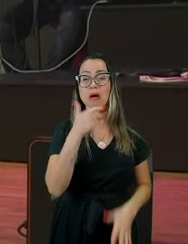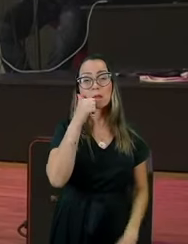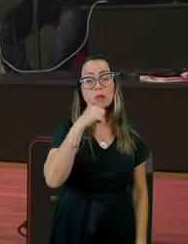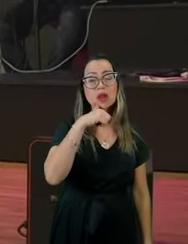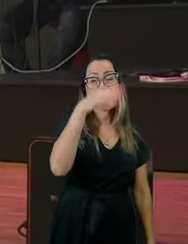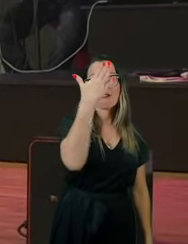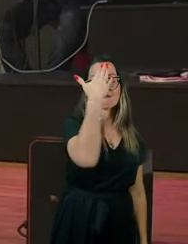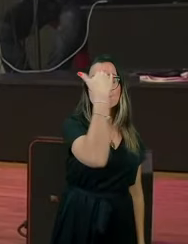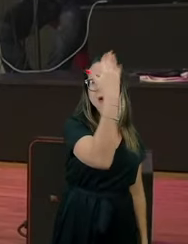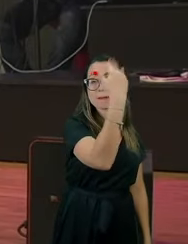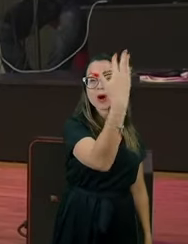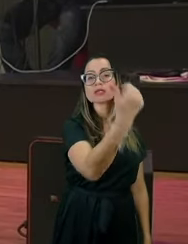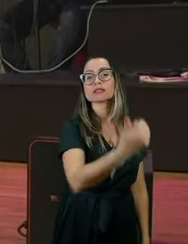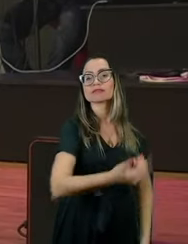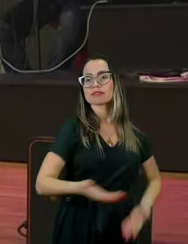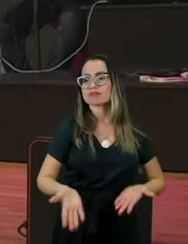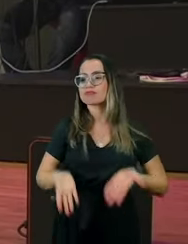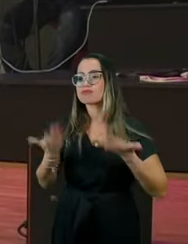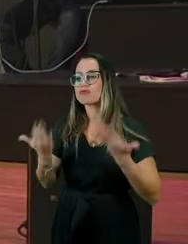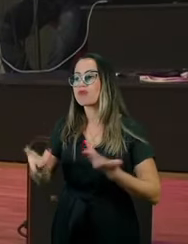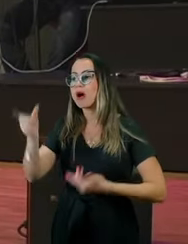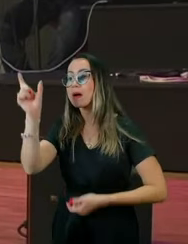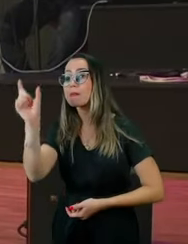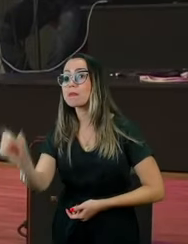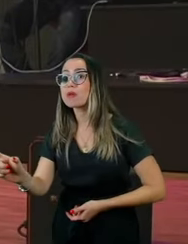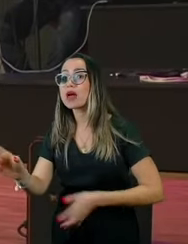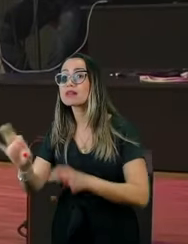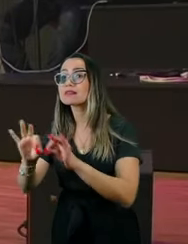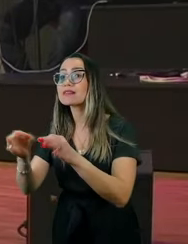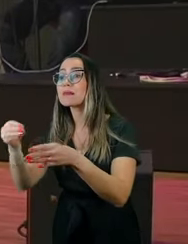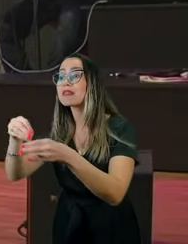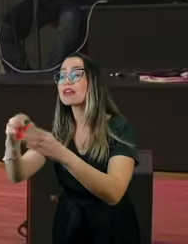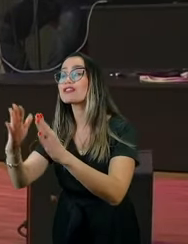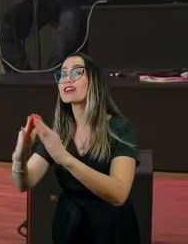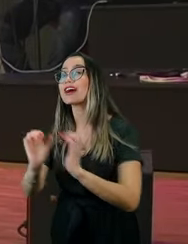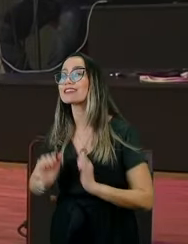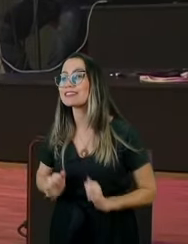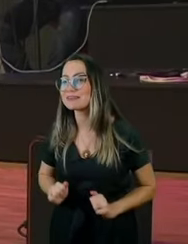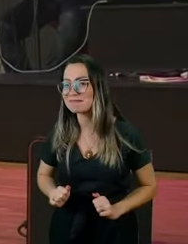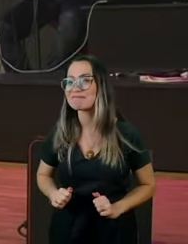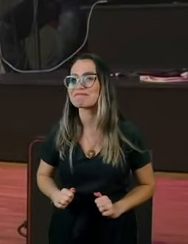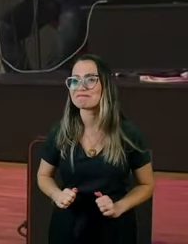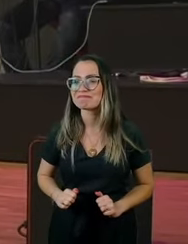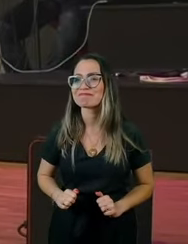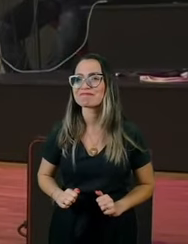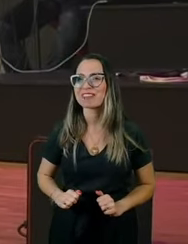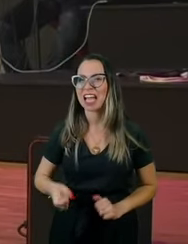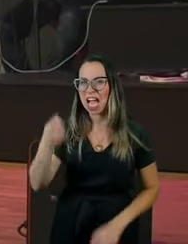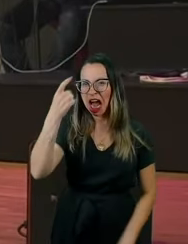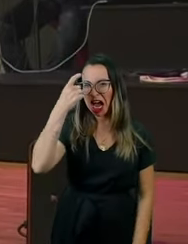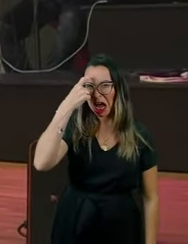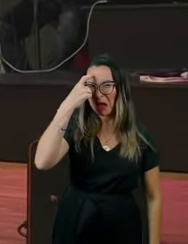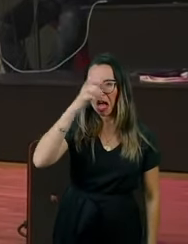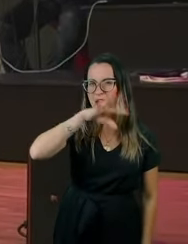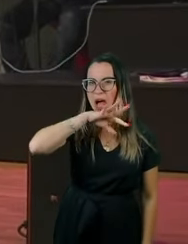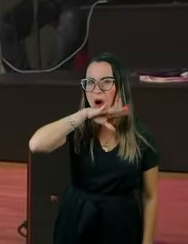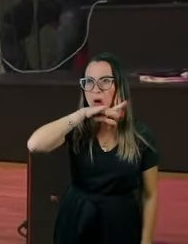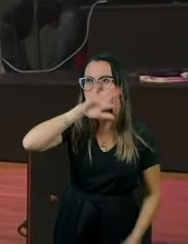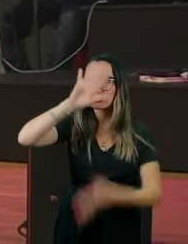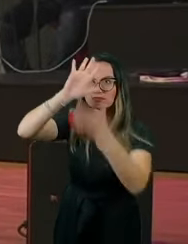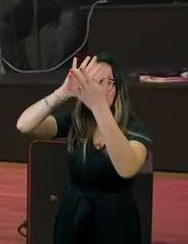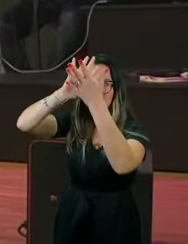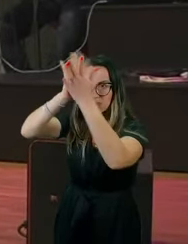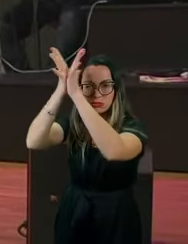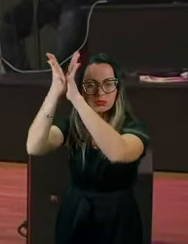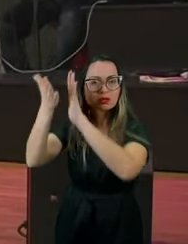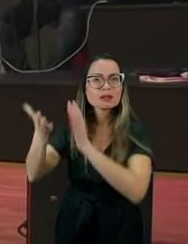consegue levantar as mulheres simples dentro das tendas. Que matam estruturas de pensamento. Nós estamos vendo tempos de Débora e Jael,